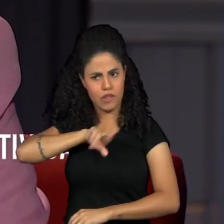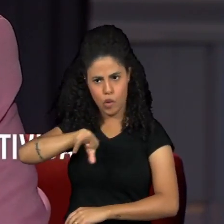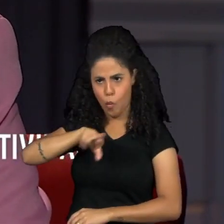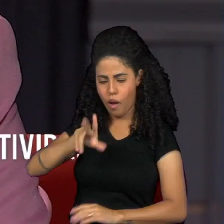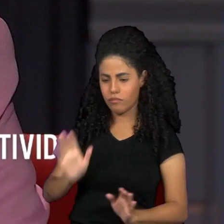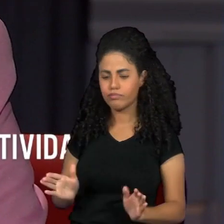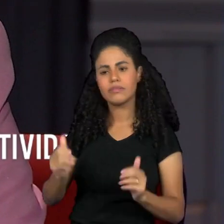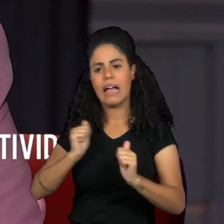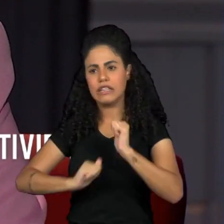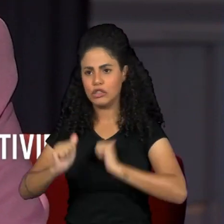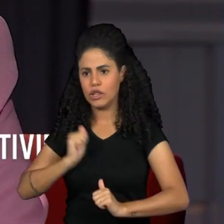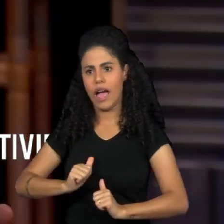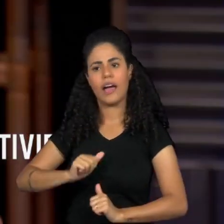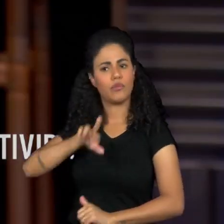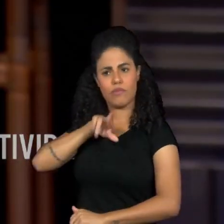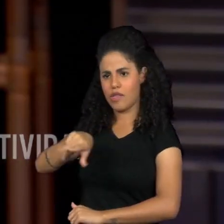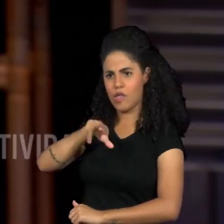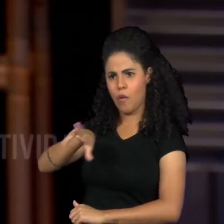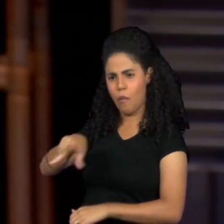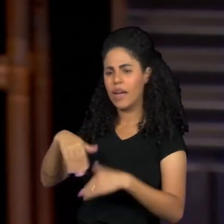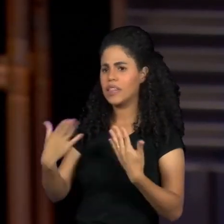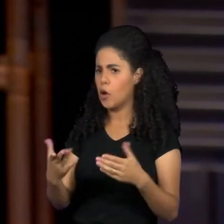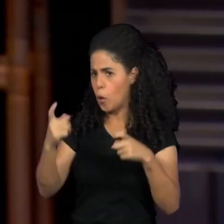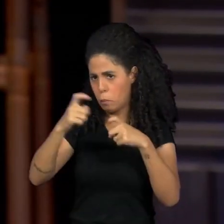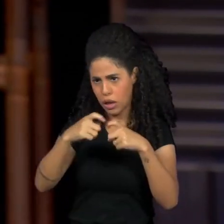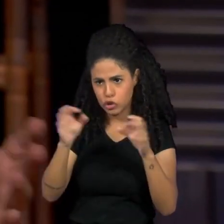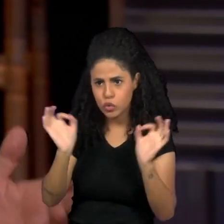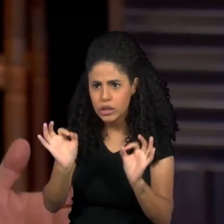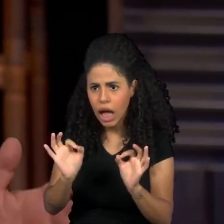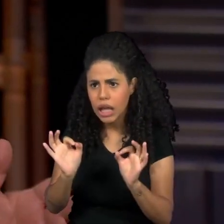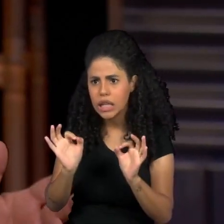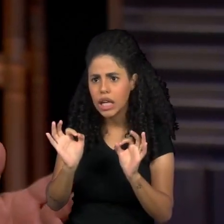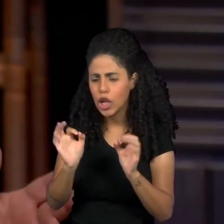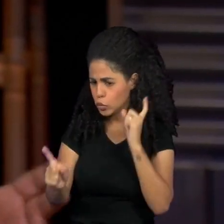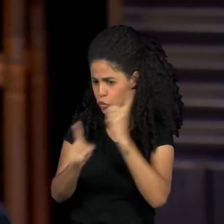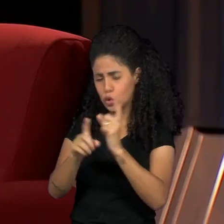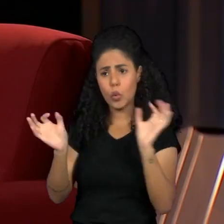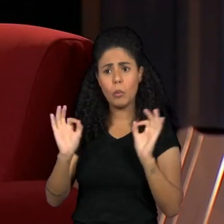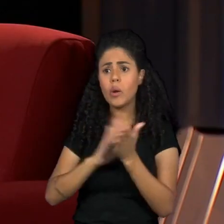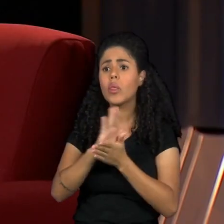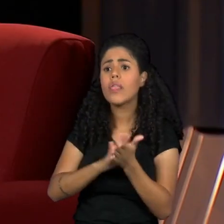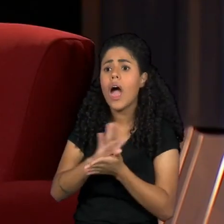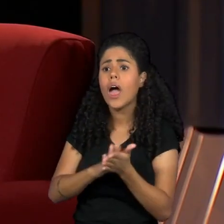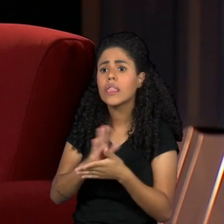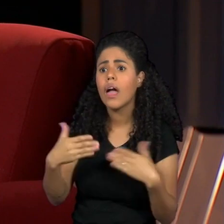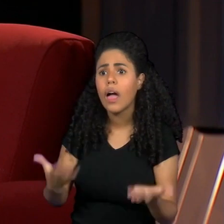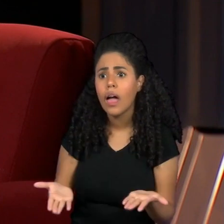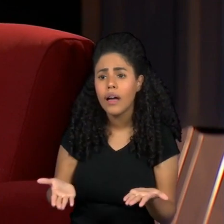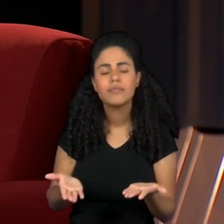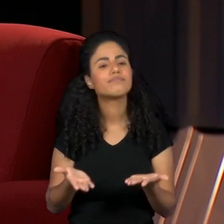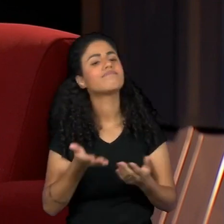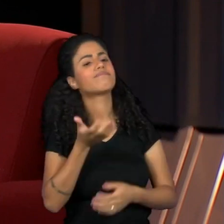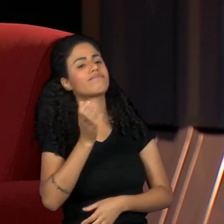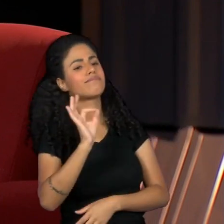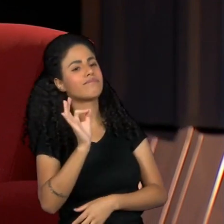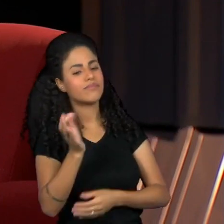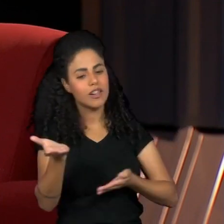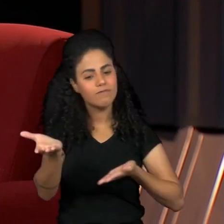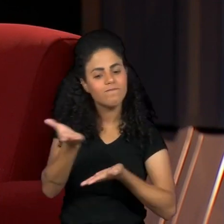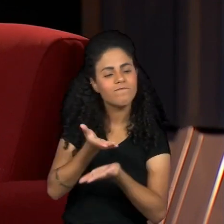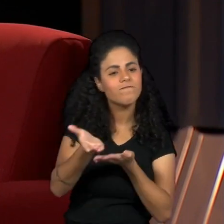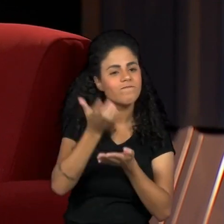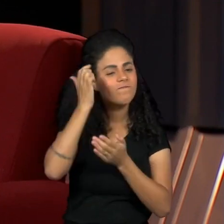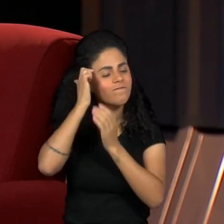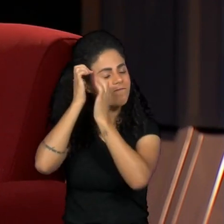ainda não foi no médico, eu acho, porque eu acho difícil. Sim, da gente ser 100%. Exato. Porque nós estamos falando aí das ligações neurais,